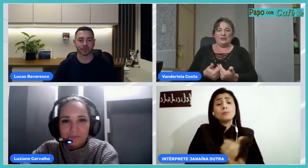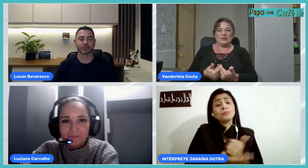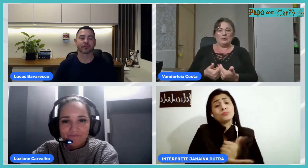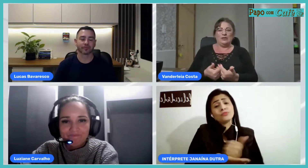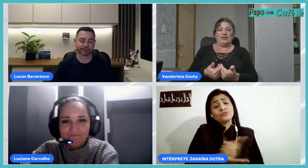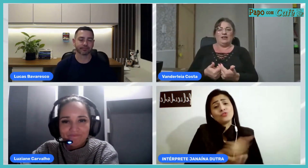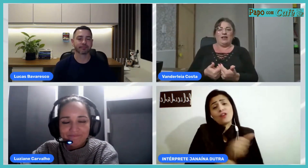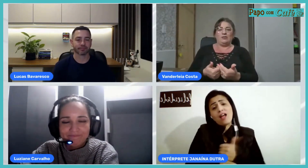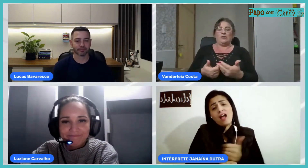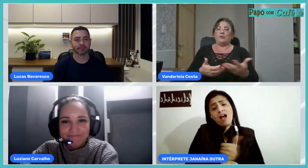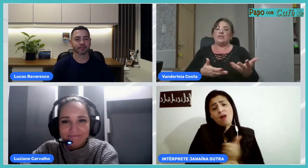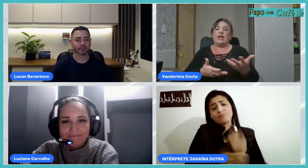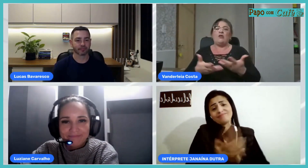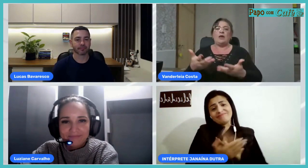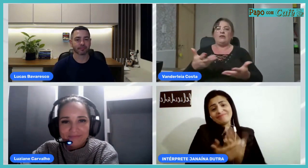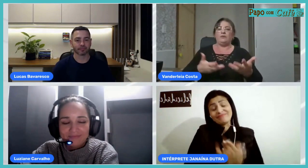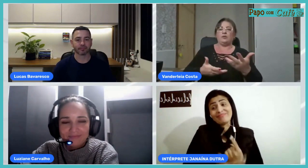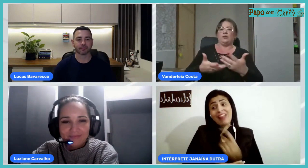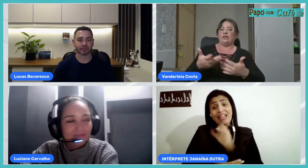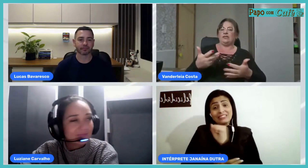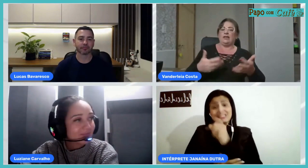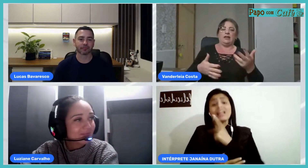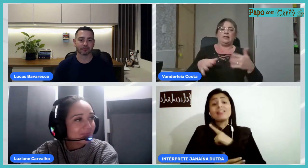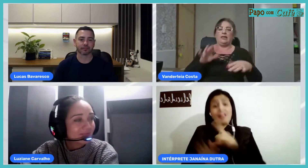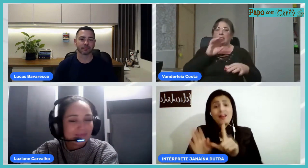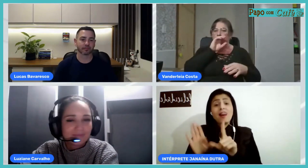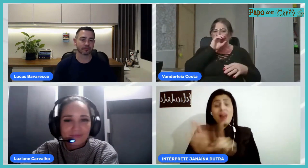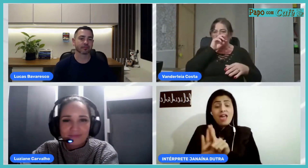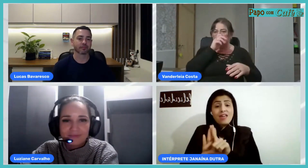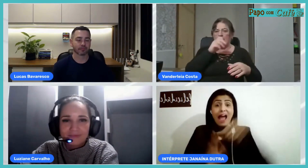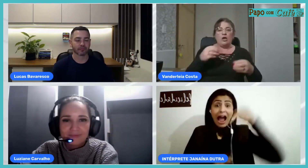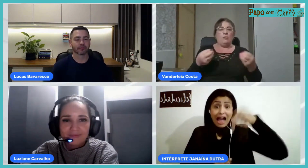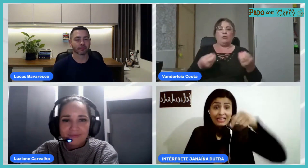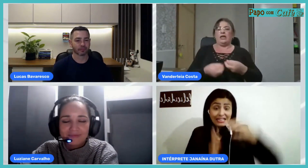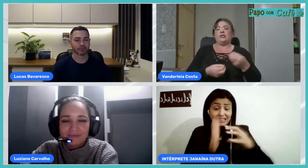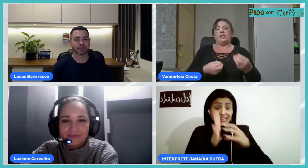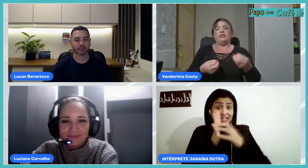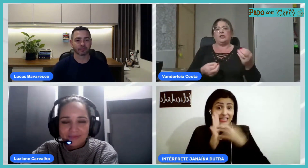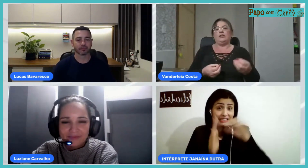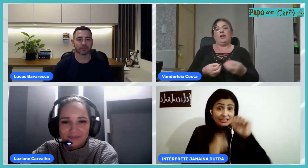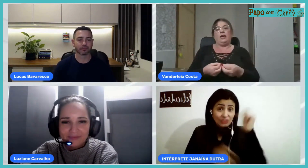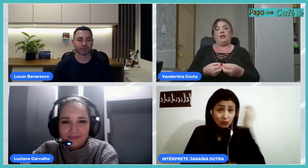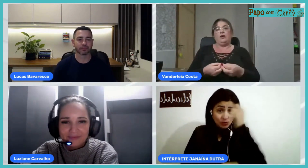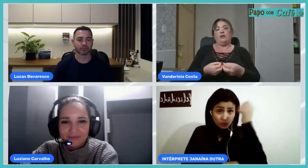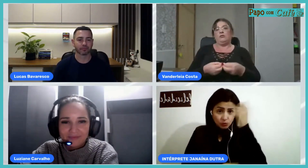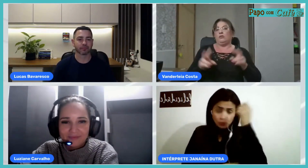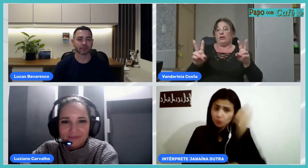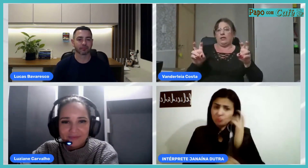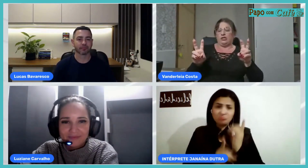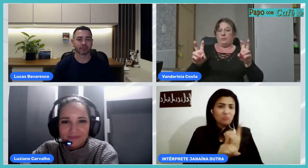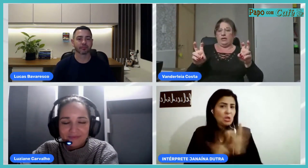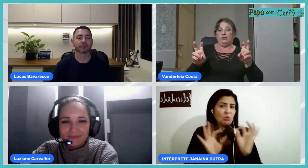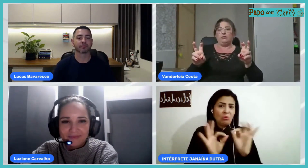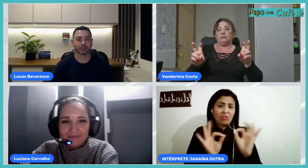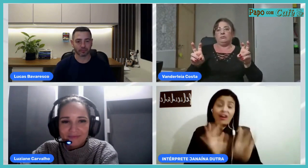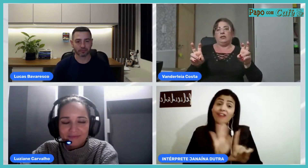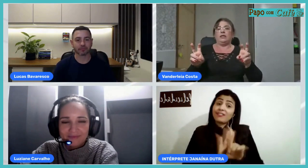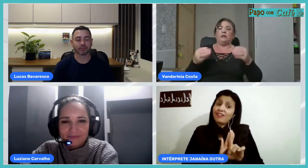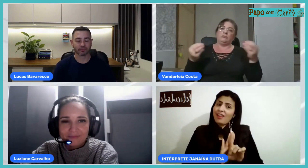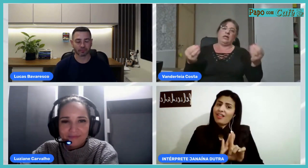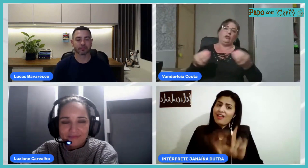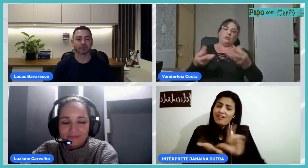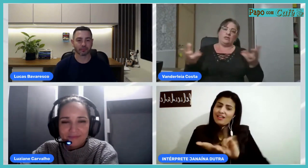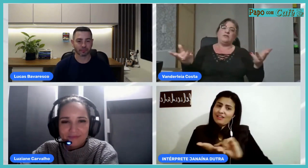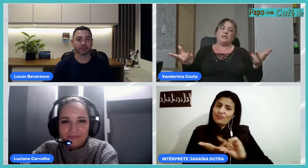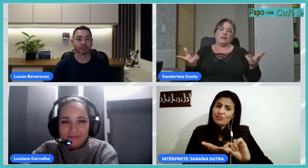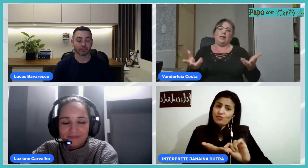do Rio Grande do Sul. Né? Eu disse, eu não sei como é que funciona essa hierarquia também, né? Porque a gente só tem no atendimento, que